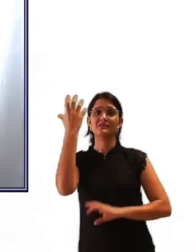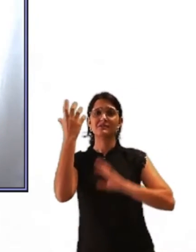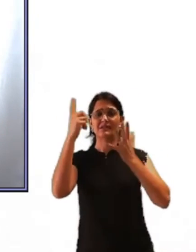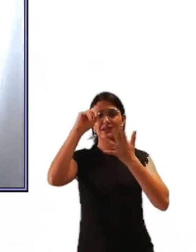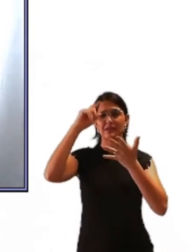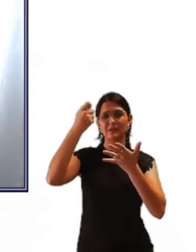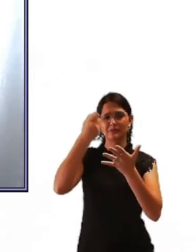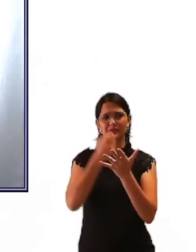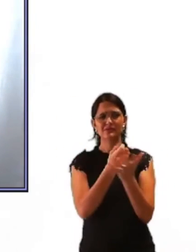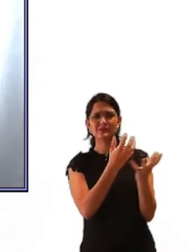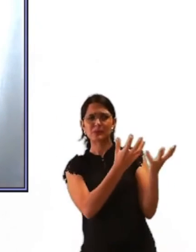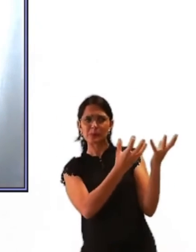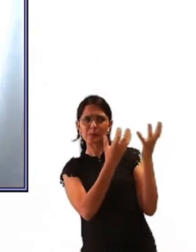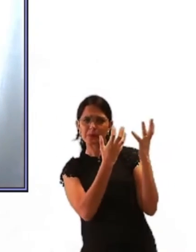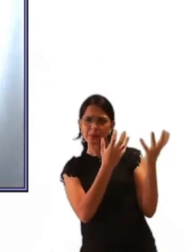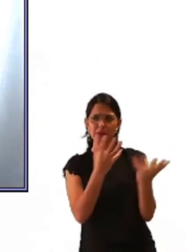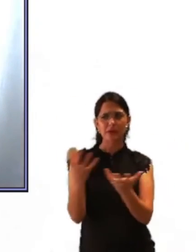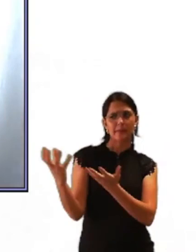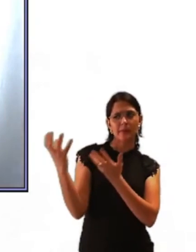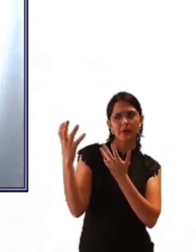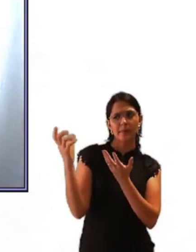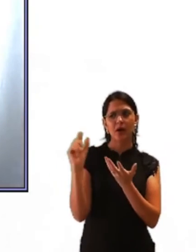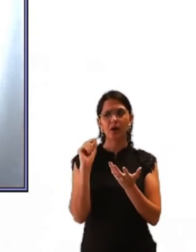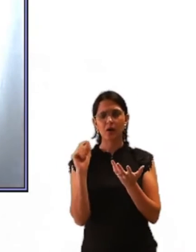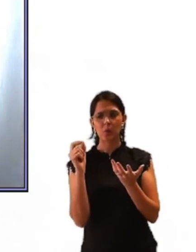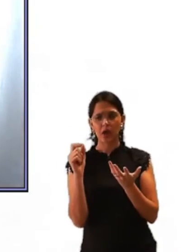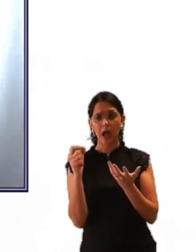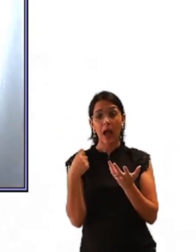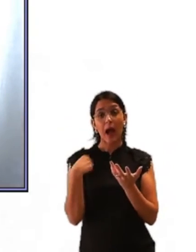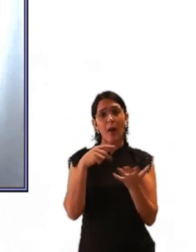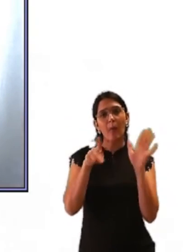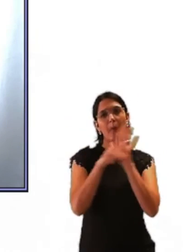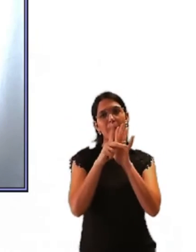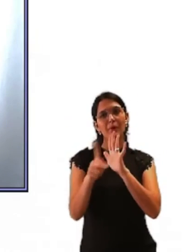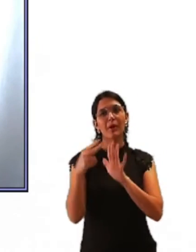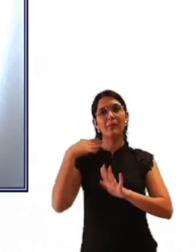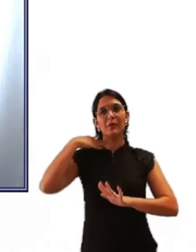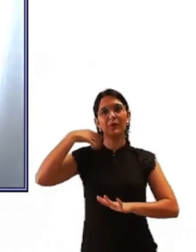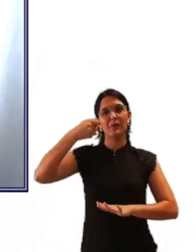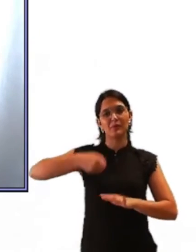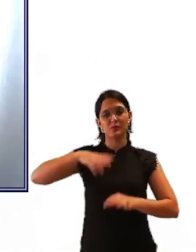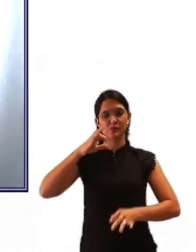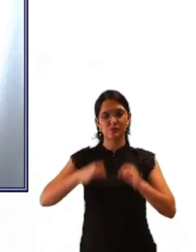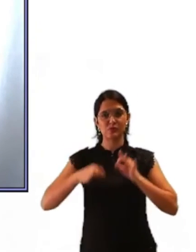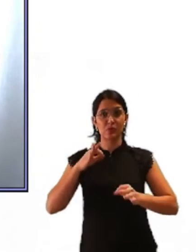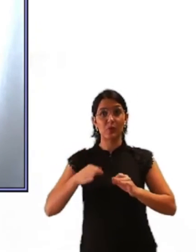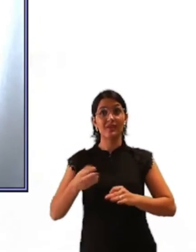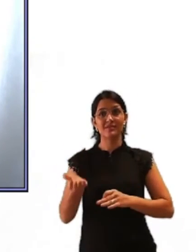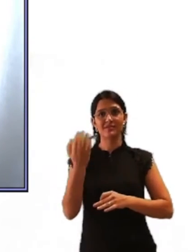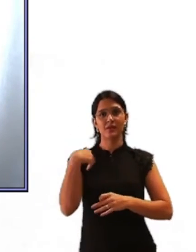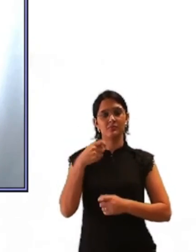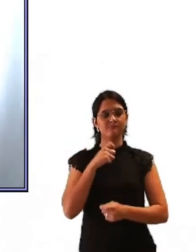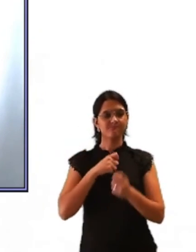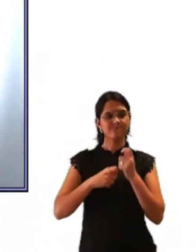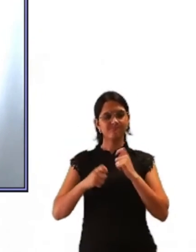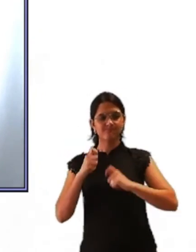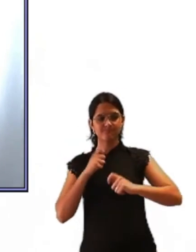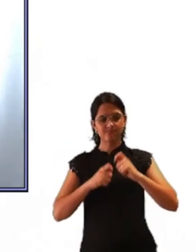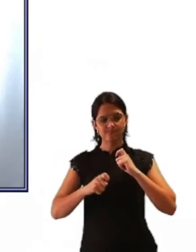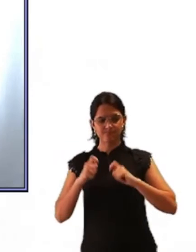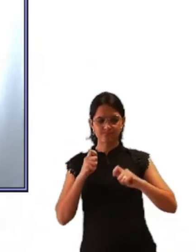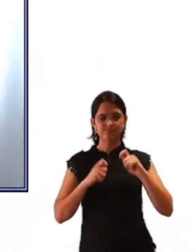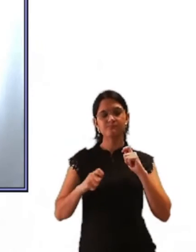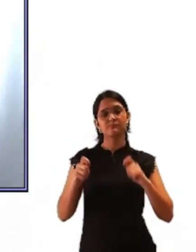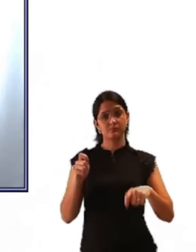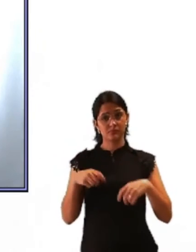de decisão judicial e os próprios juízes exercerem o autocontrole, porque é subjetivo, né? Logicamente que existem